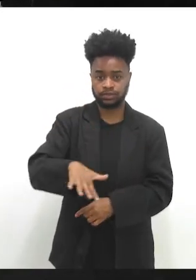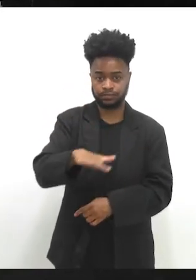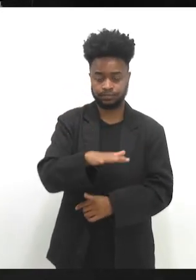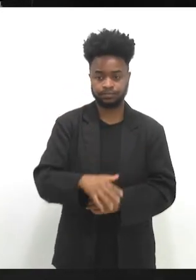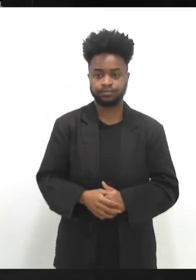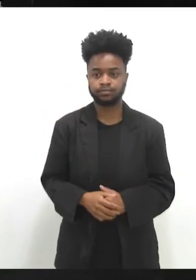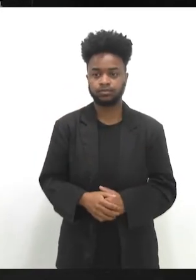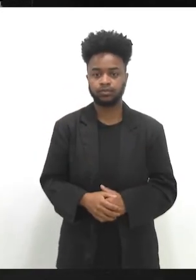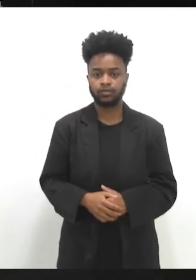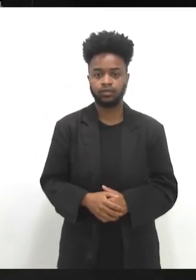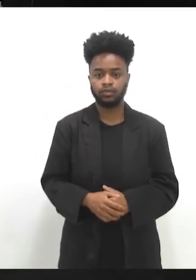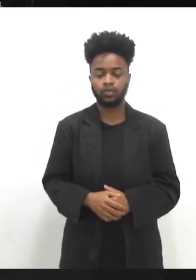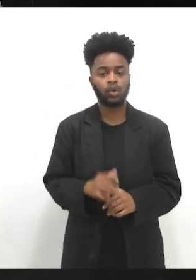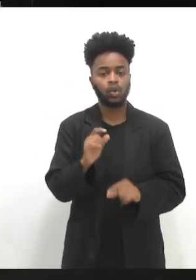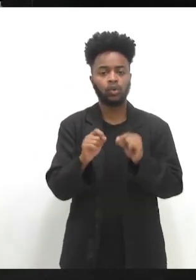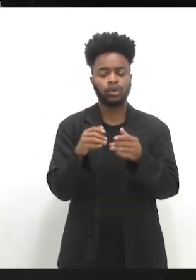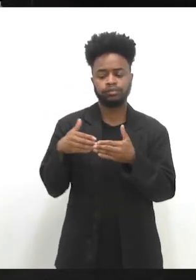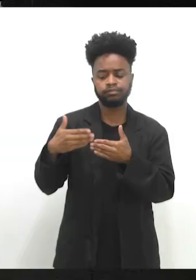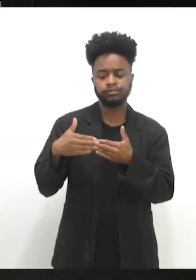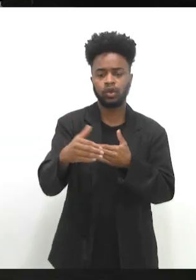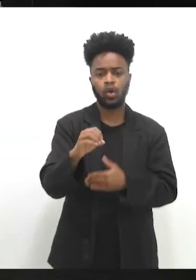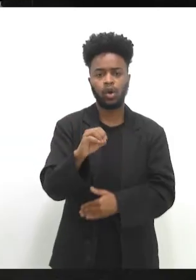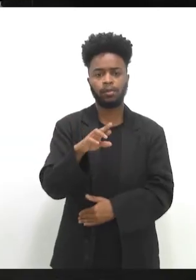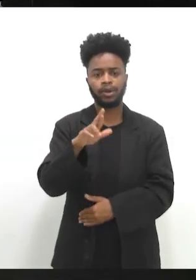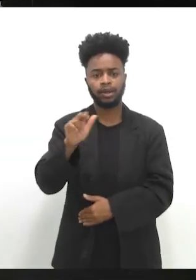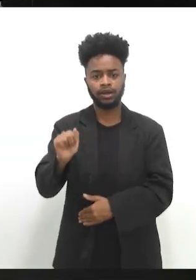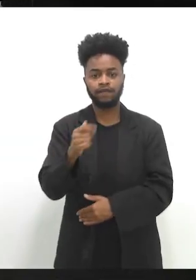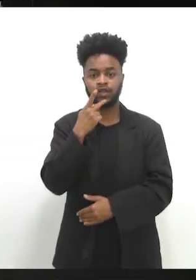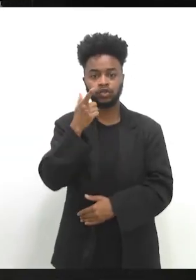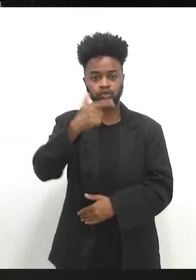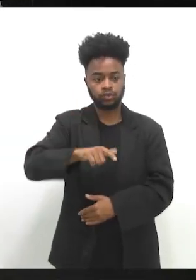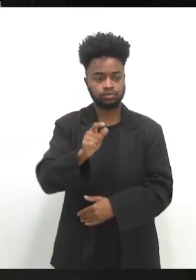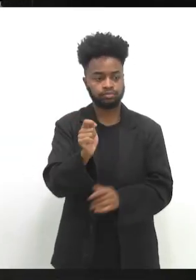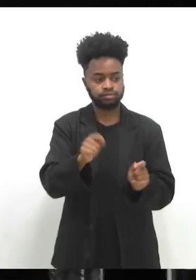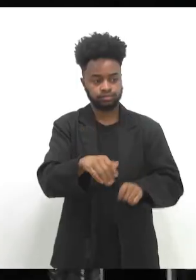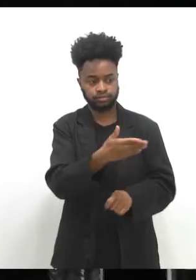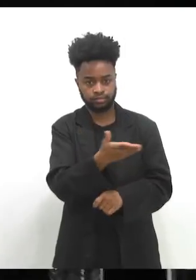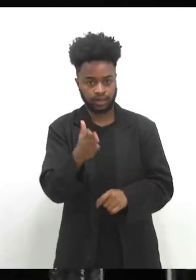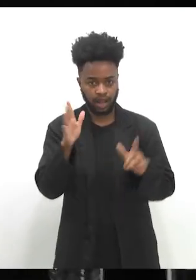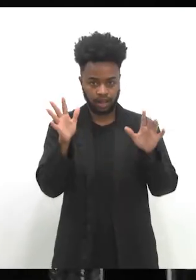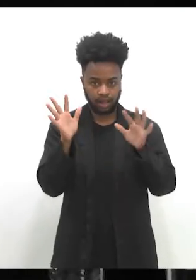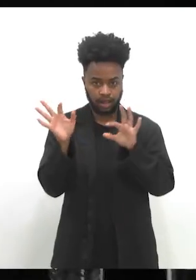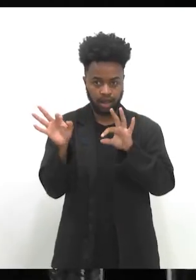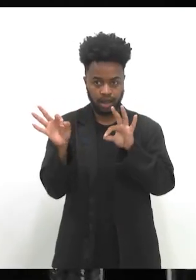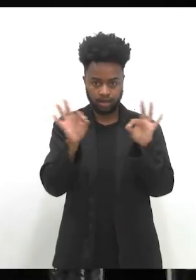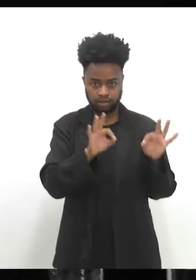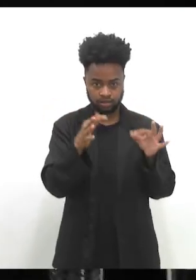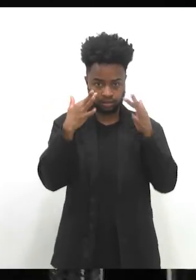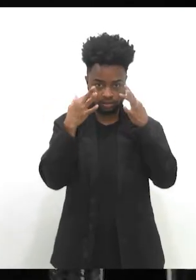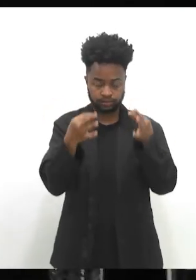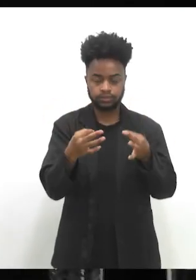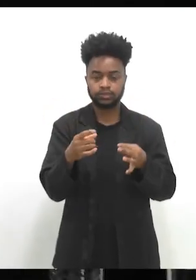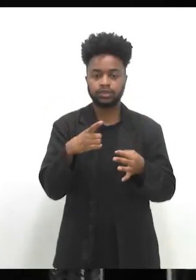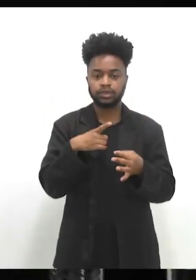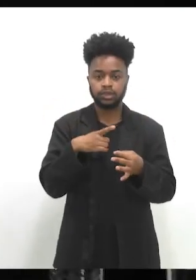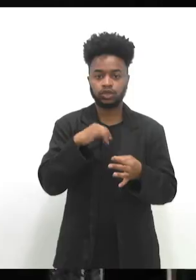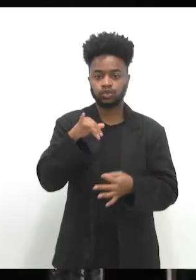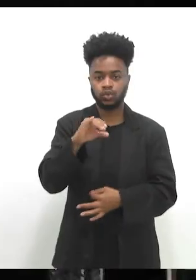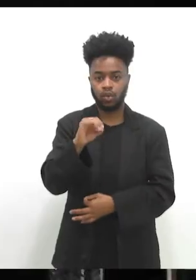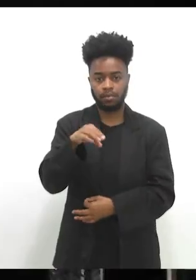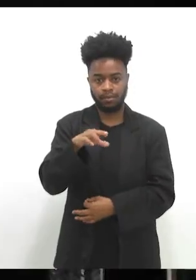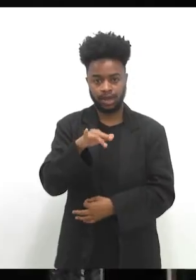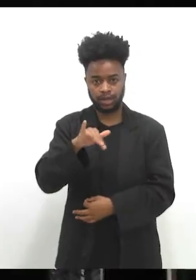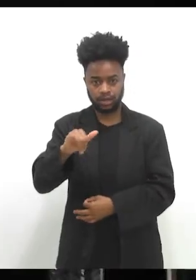o espaço, né? Sim. Quais são as próximas óperas? Repete aí para o povo ficar ligado. A gente está agora em cartaz com Turandot, as próximas a gente,